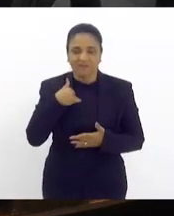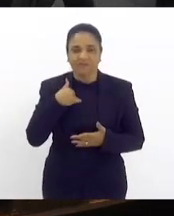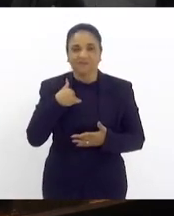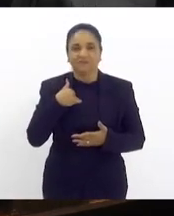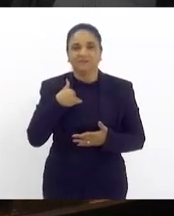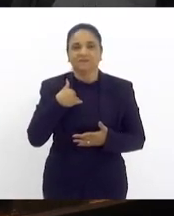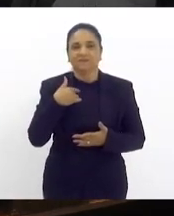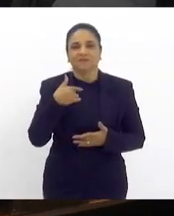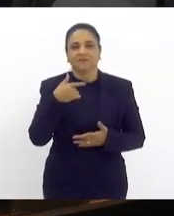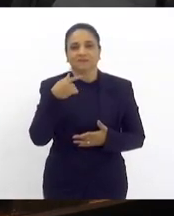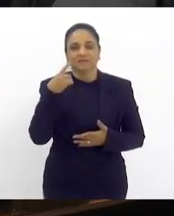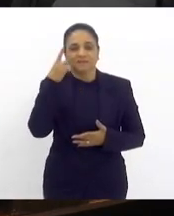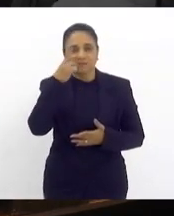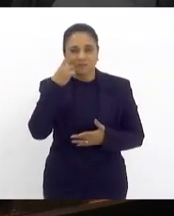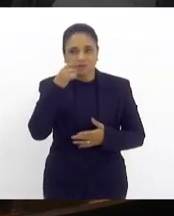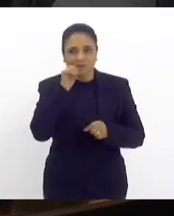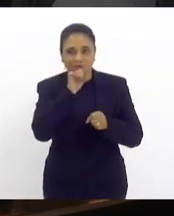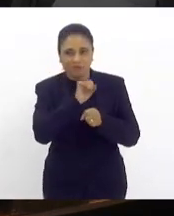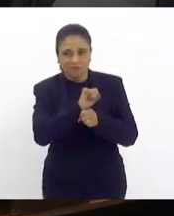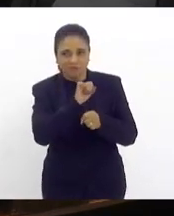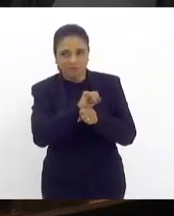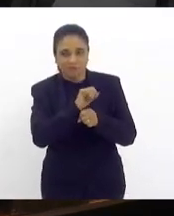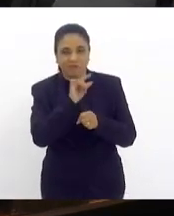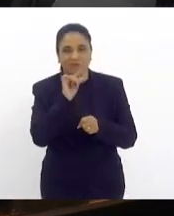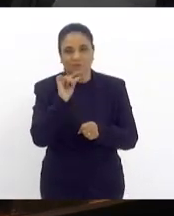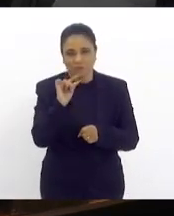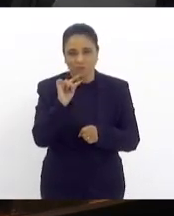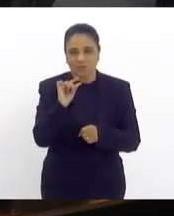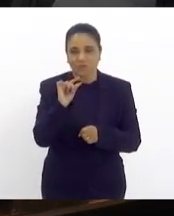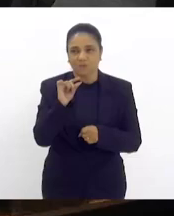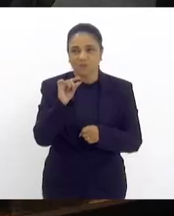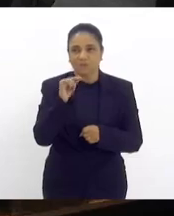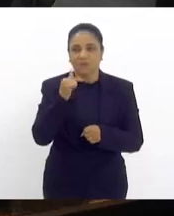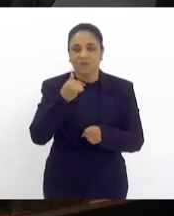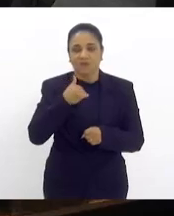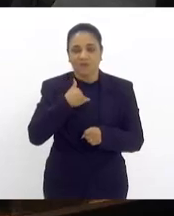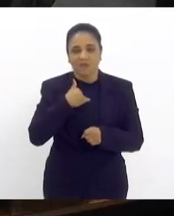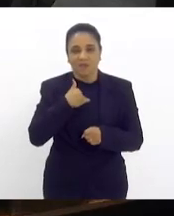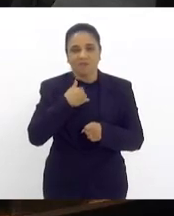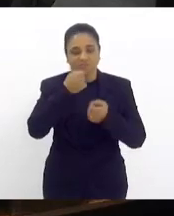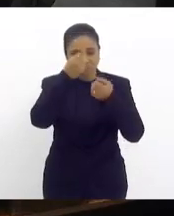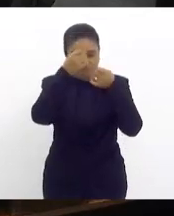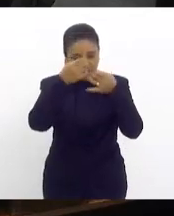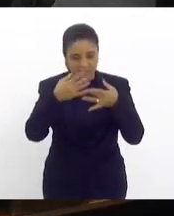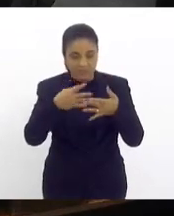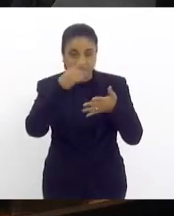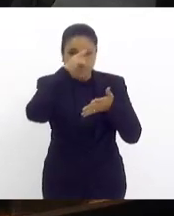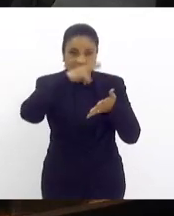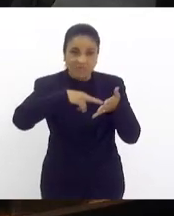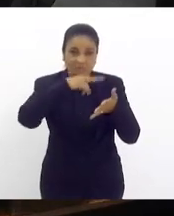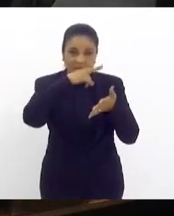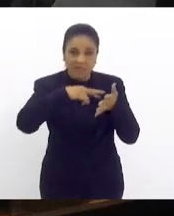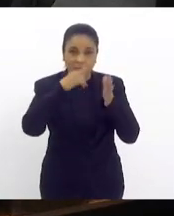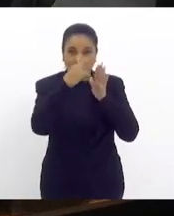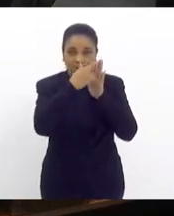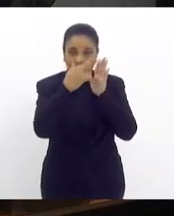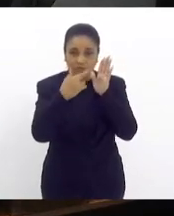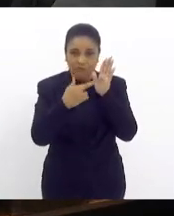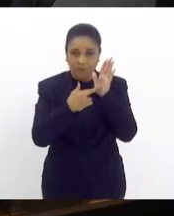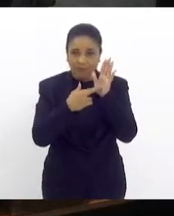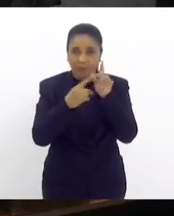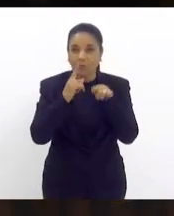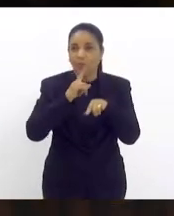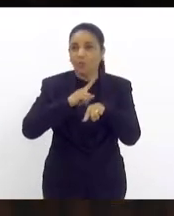se puder aguardar alguns segundos você vossa excelência que ler o Regimento não sei se tem um tempo mínimo